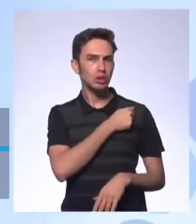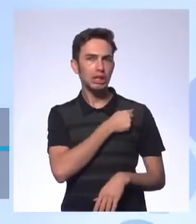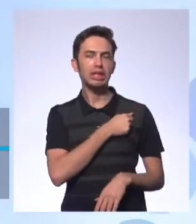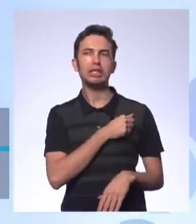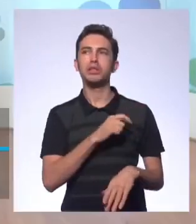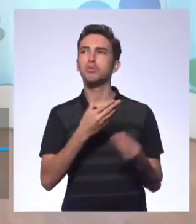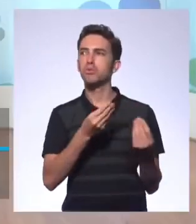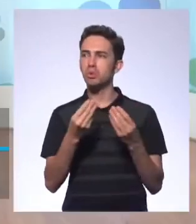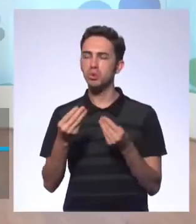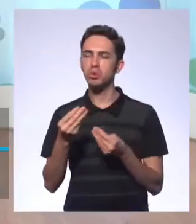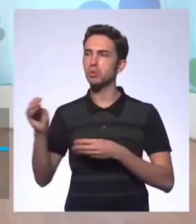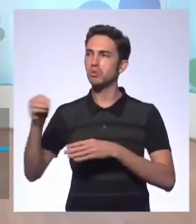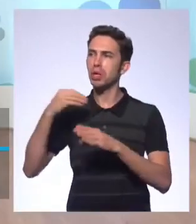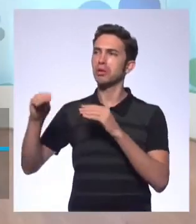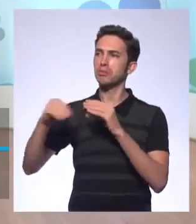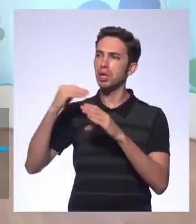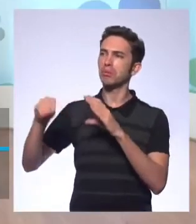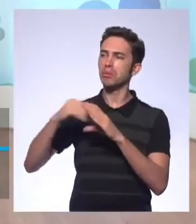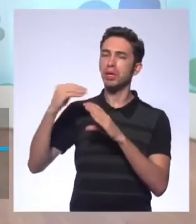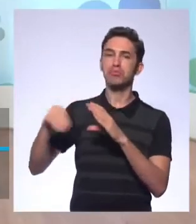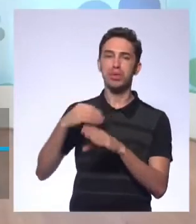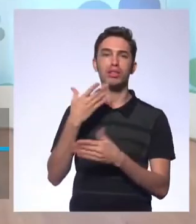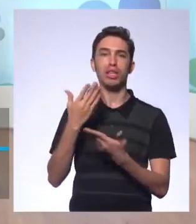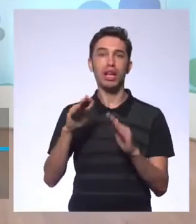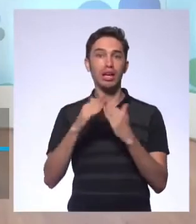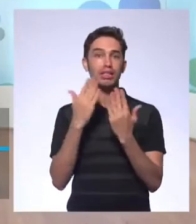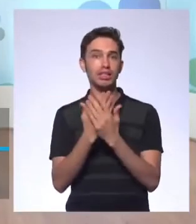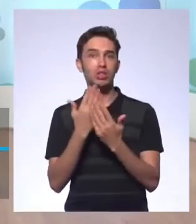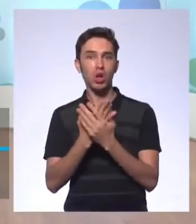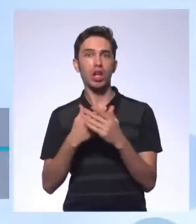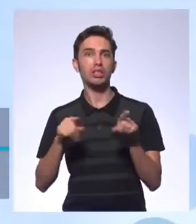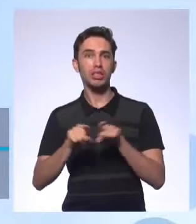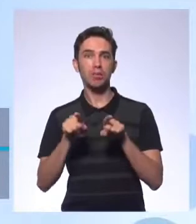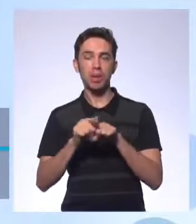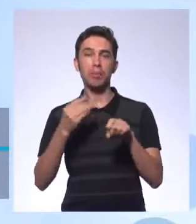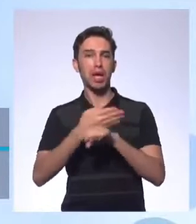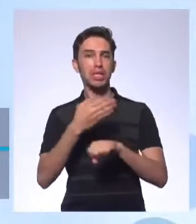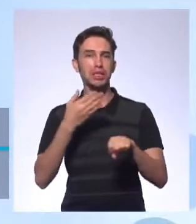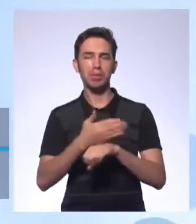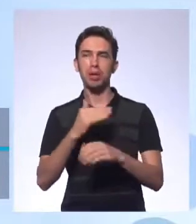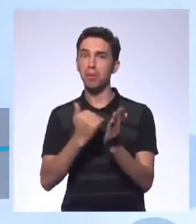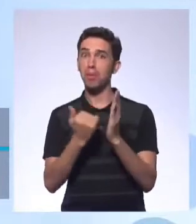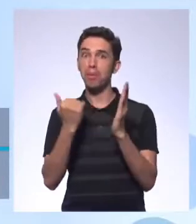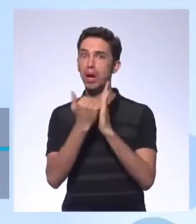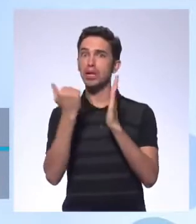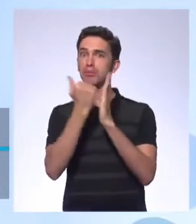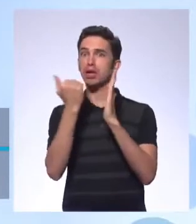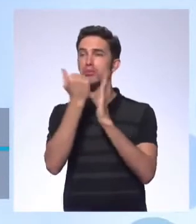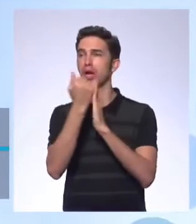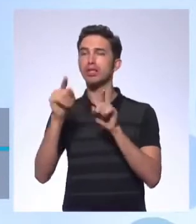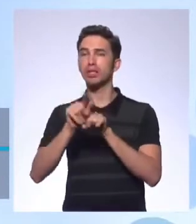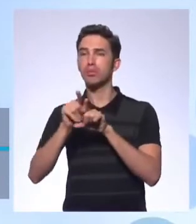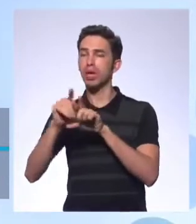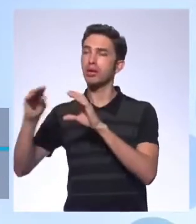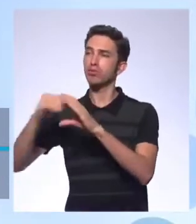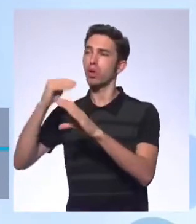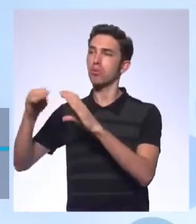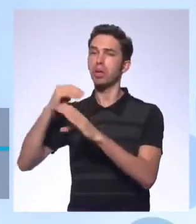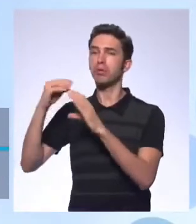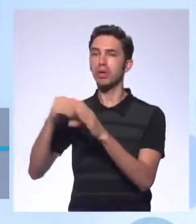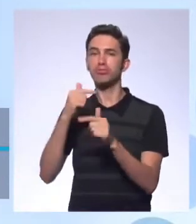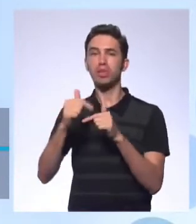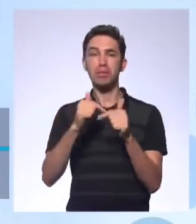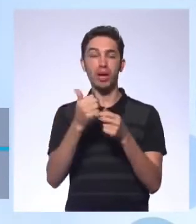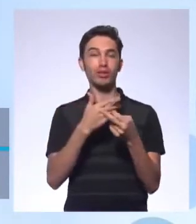Janaína, muito bom, um número de escolas cada vez maiores participando, mandando trabalhos, e aí, para